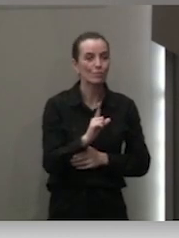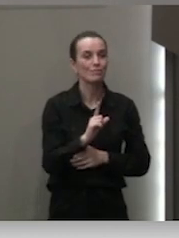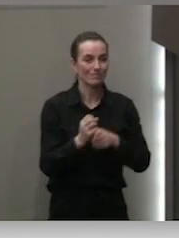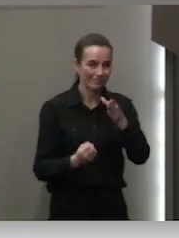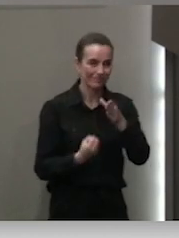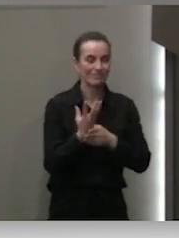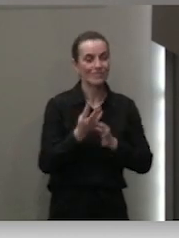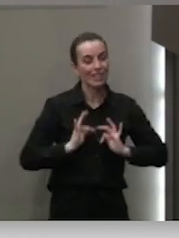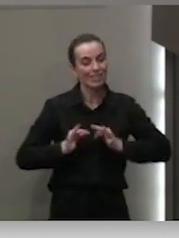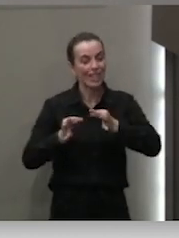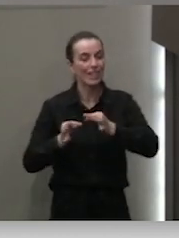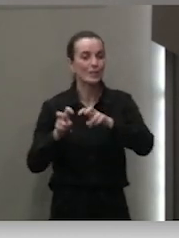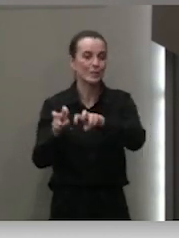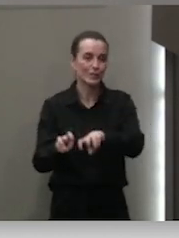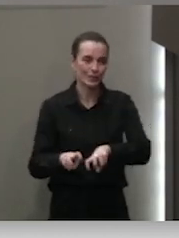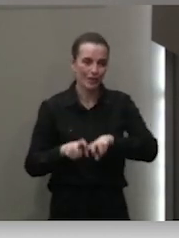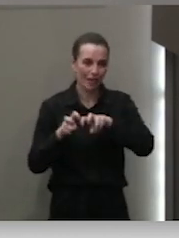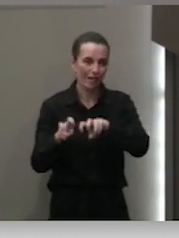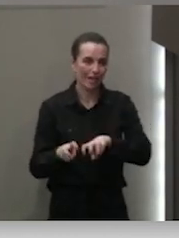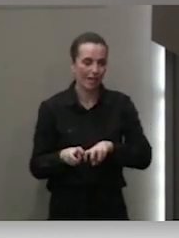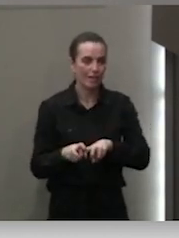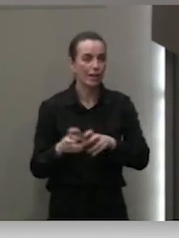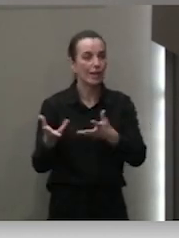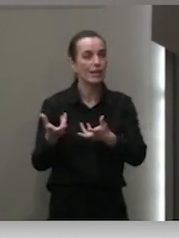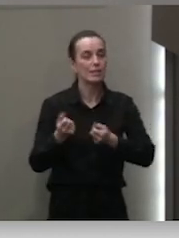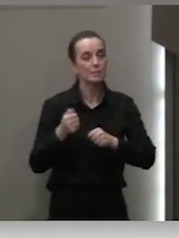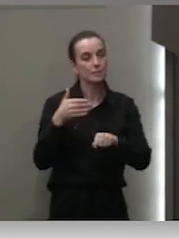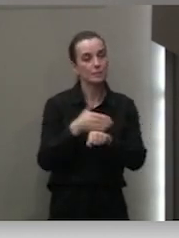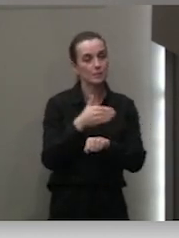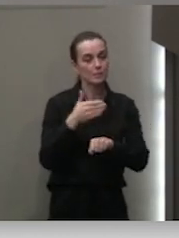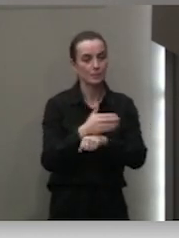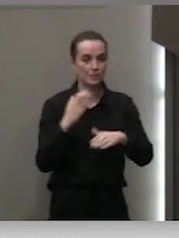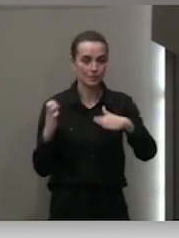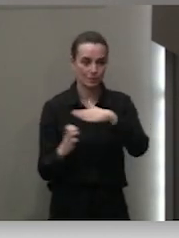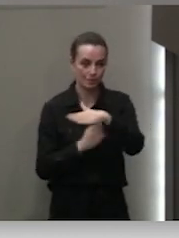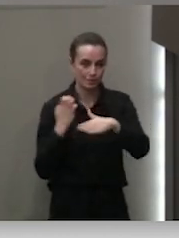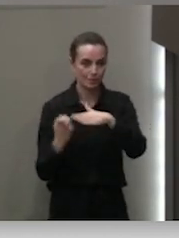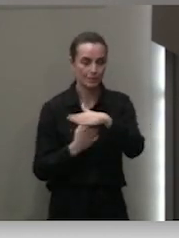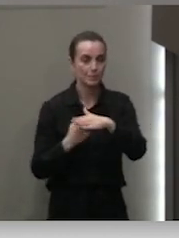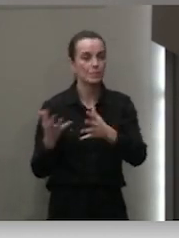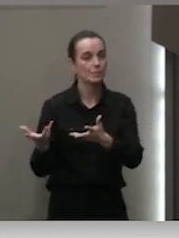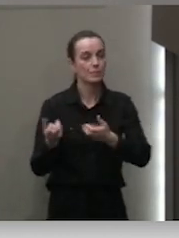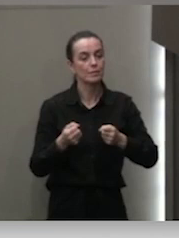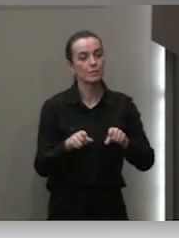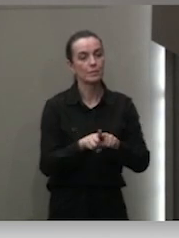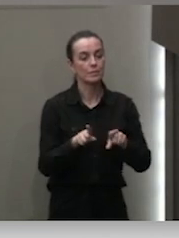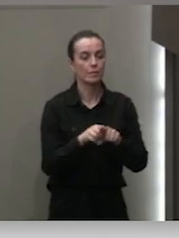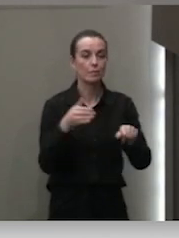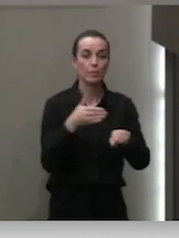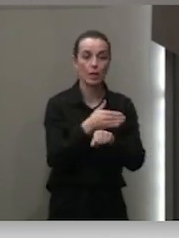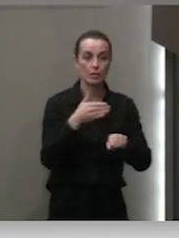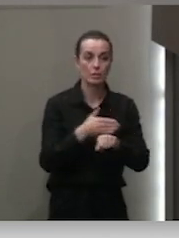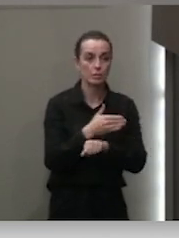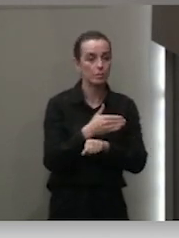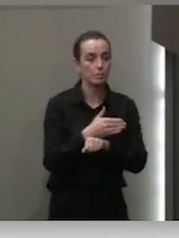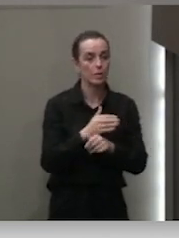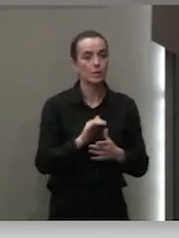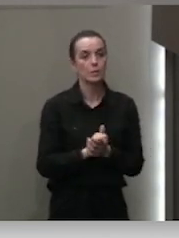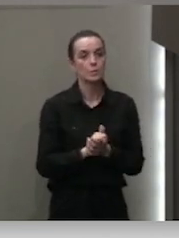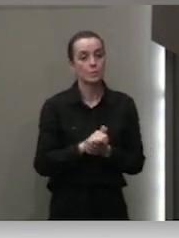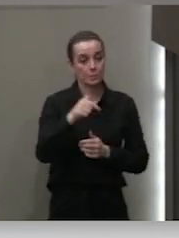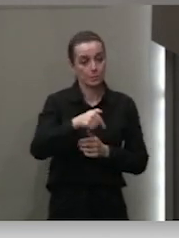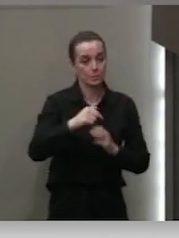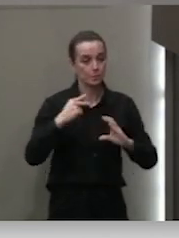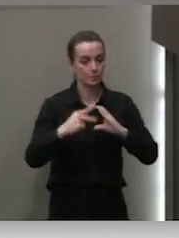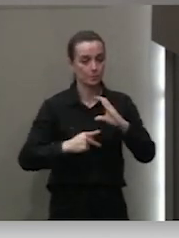do tecnoagro que recebeu a participação de empresas que recebeu a participação do poder público desta câmara